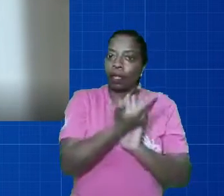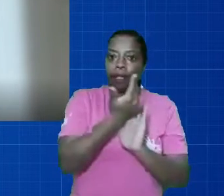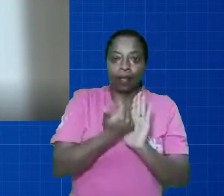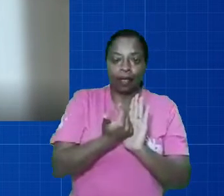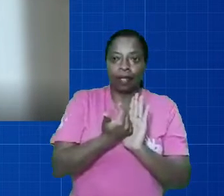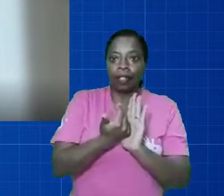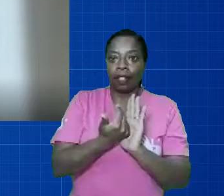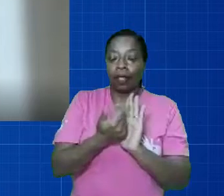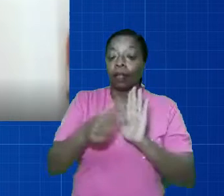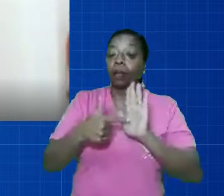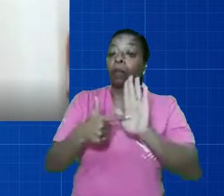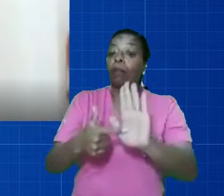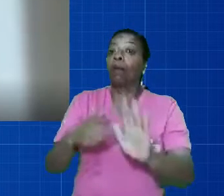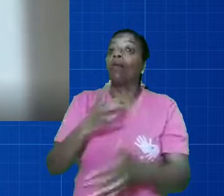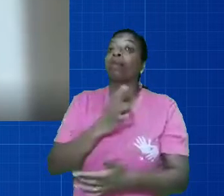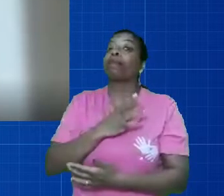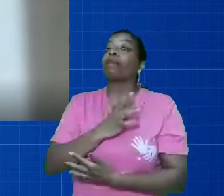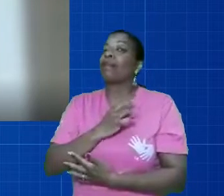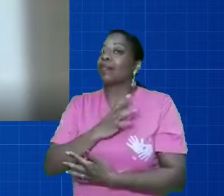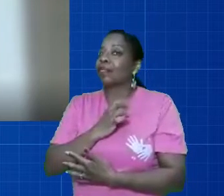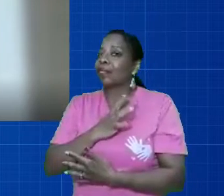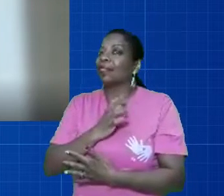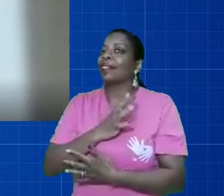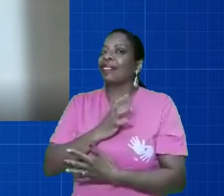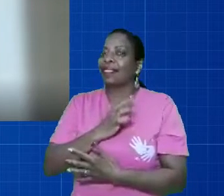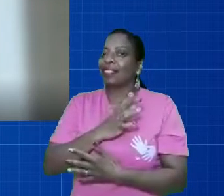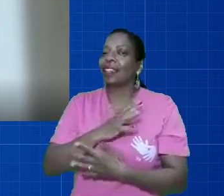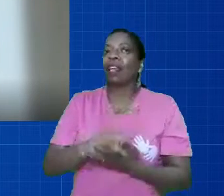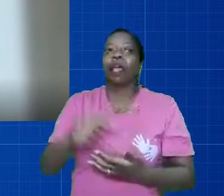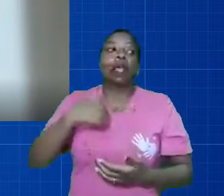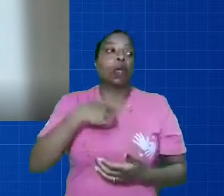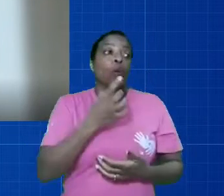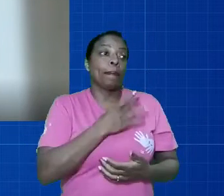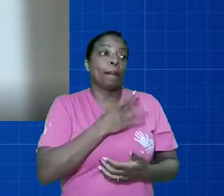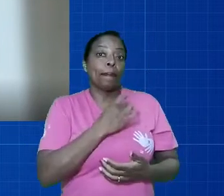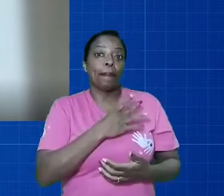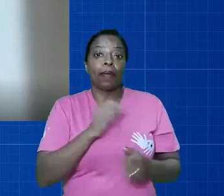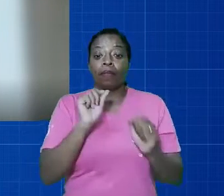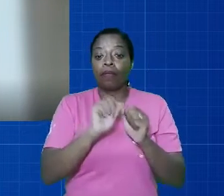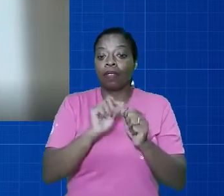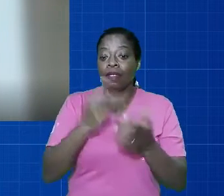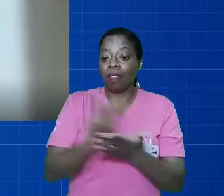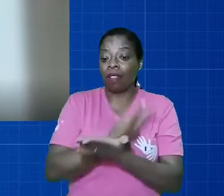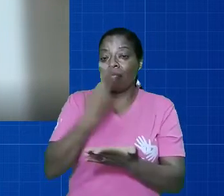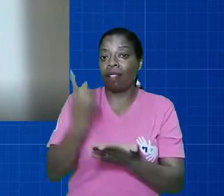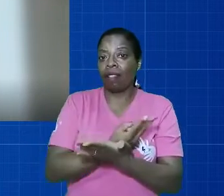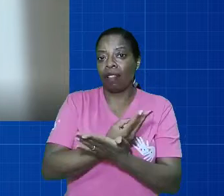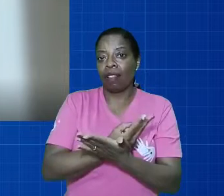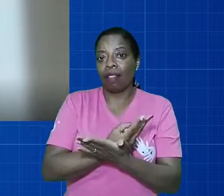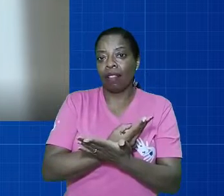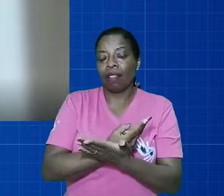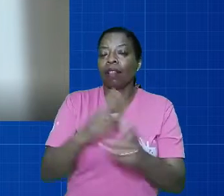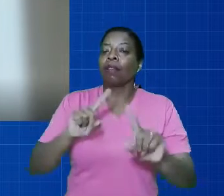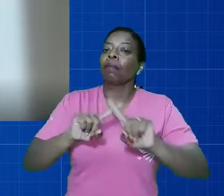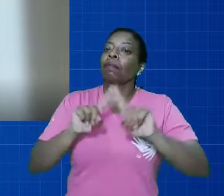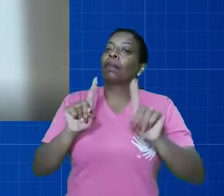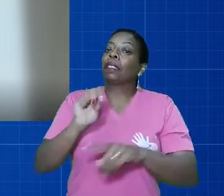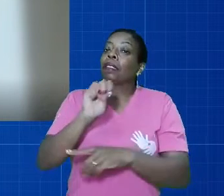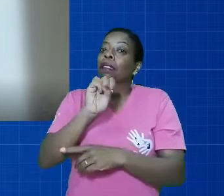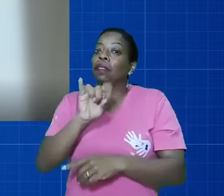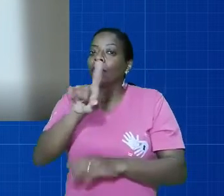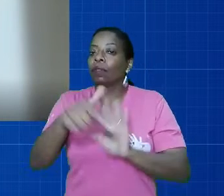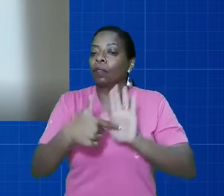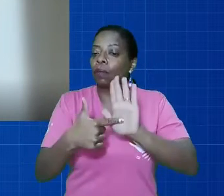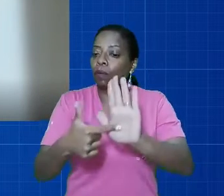tenho medo de Exatamente. fazer feio. Então, quando a gente coloca para o aluno, você